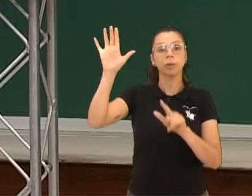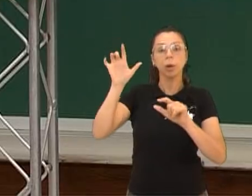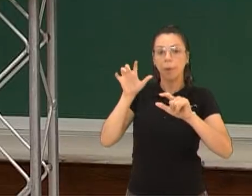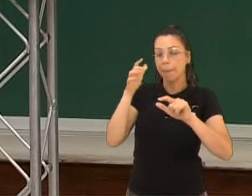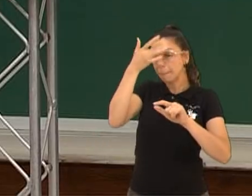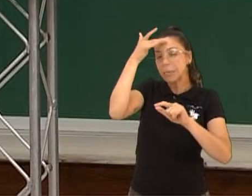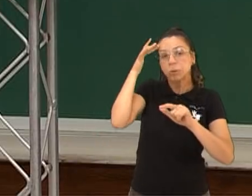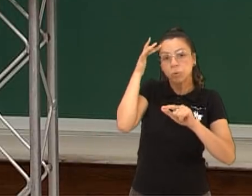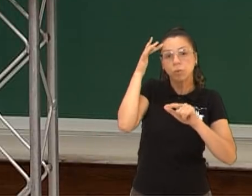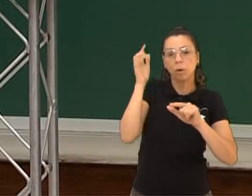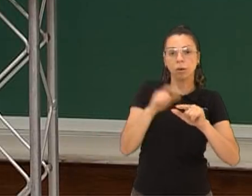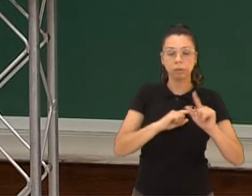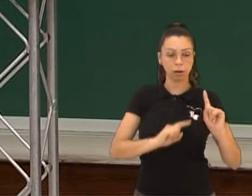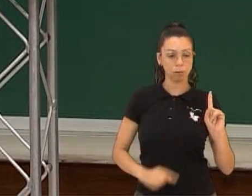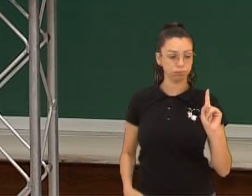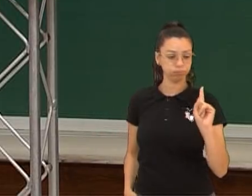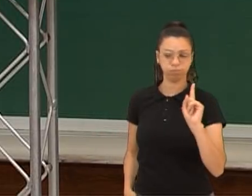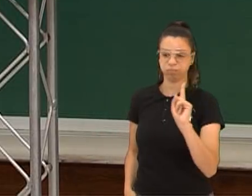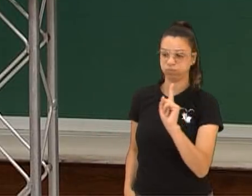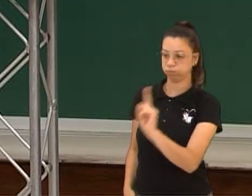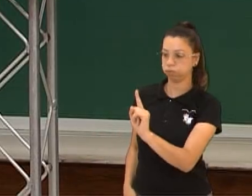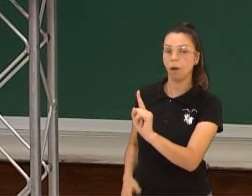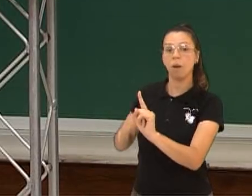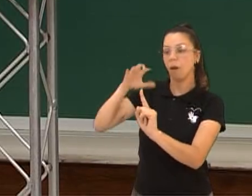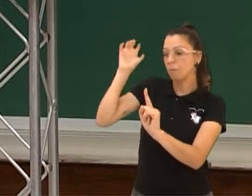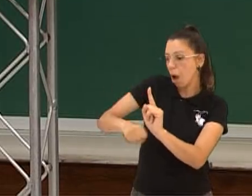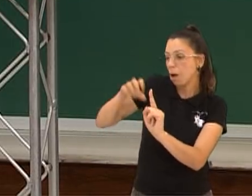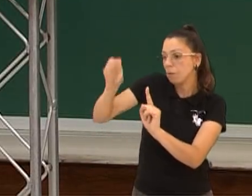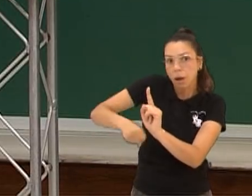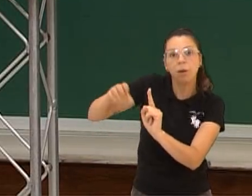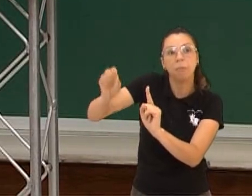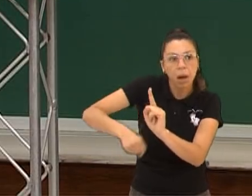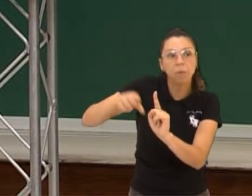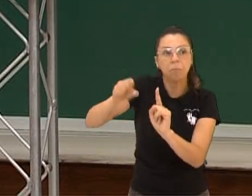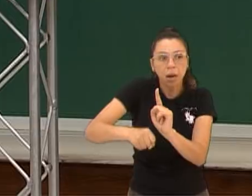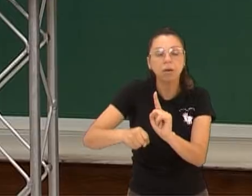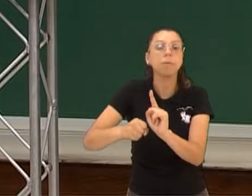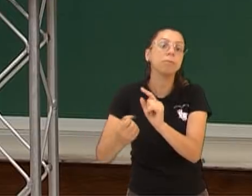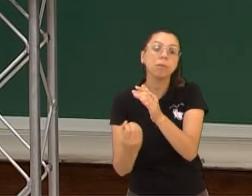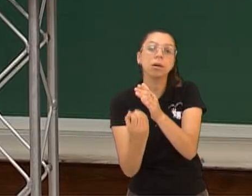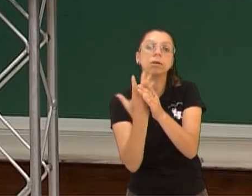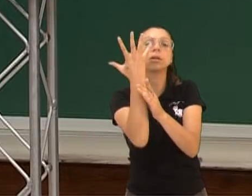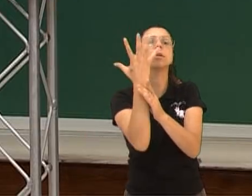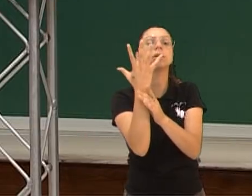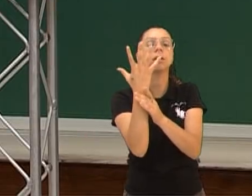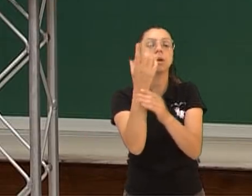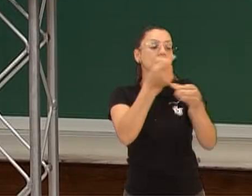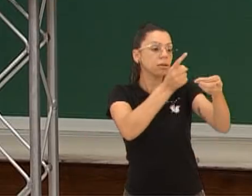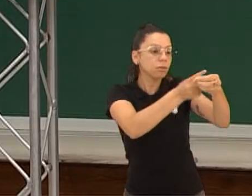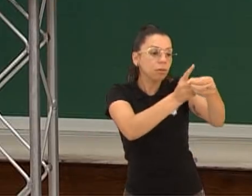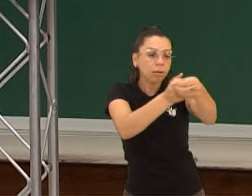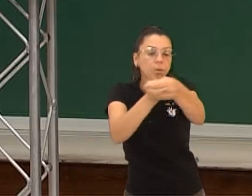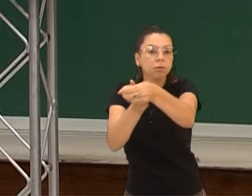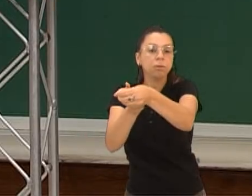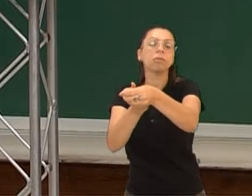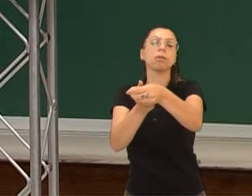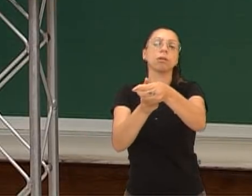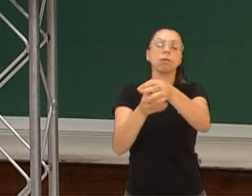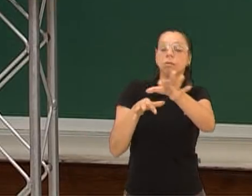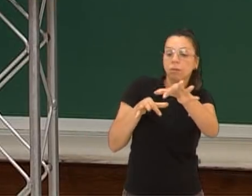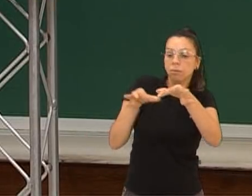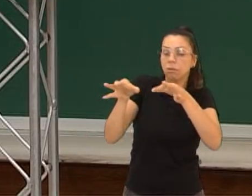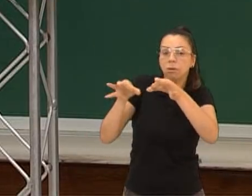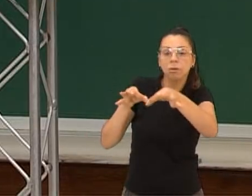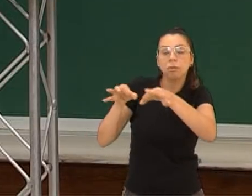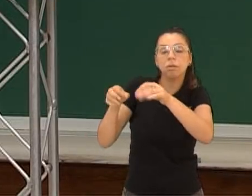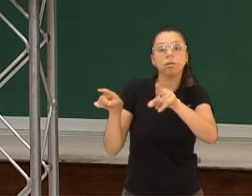conquistadores, né, que eram mandados para essas novas terras para criar as cidades e organizar